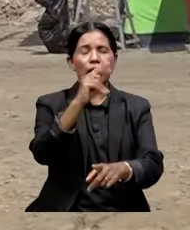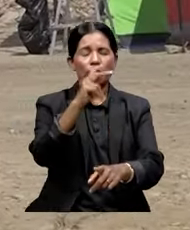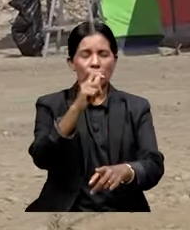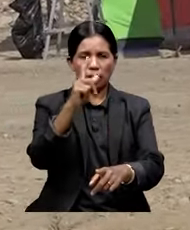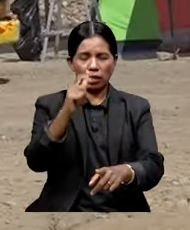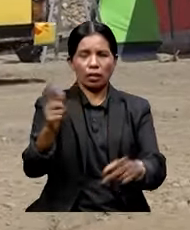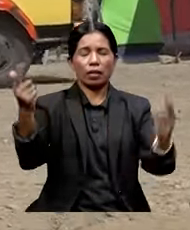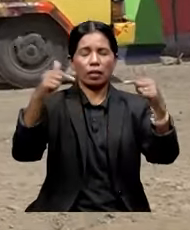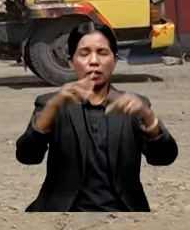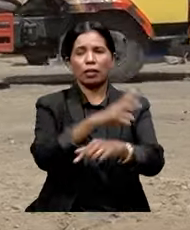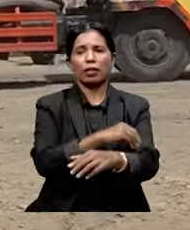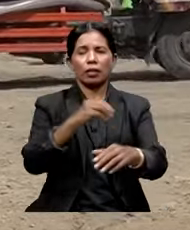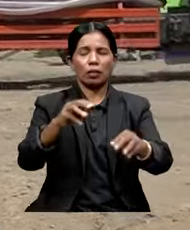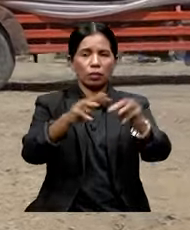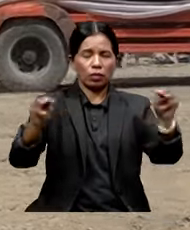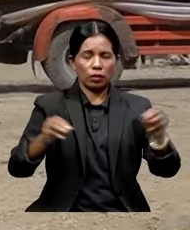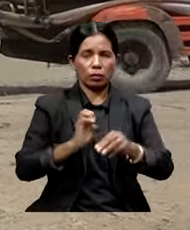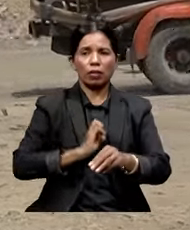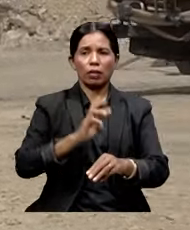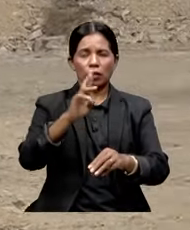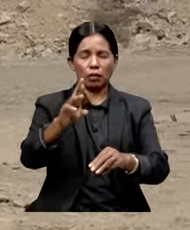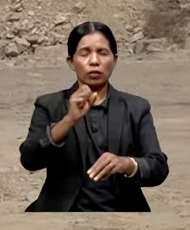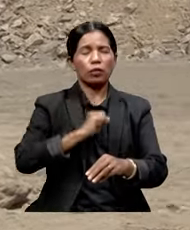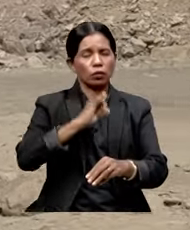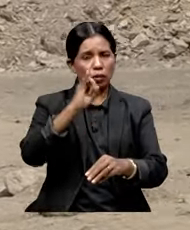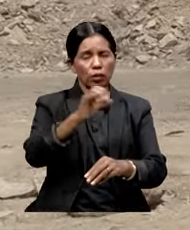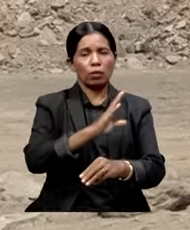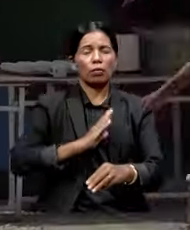NTT nomos munisipio Ermera Kovalima no